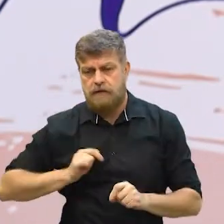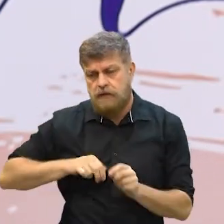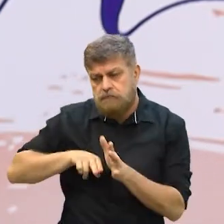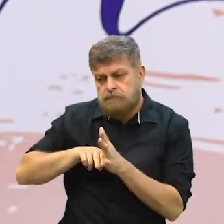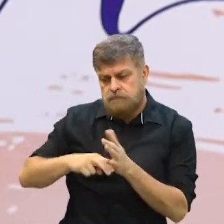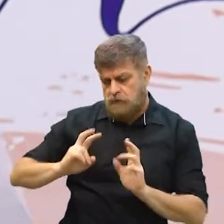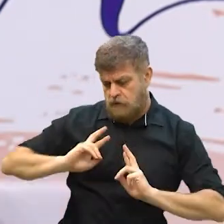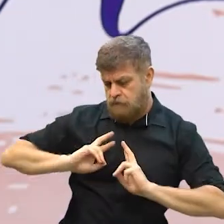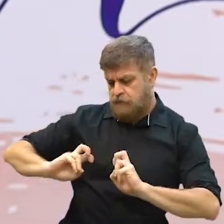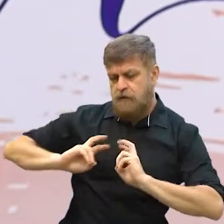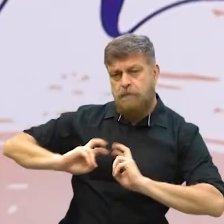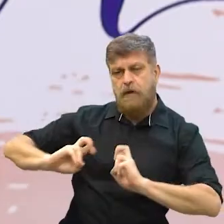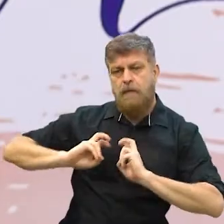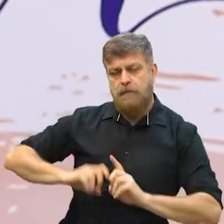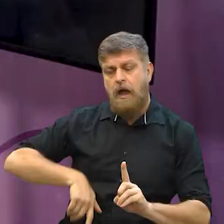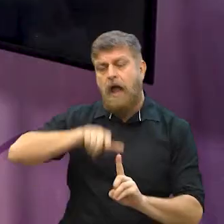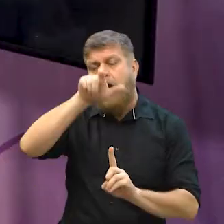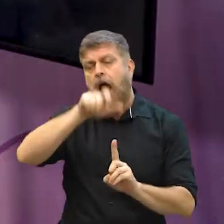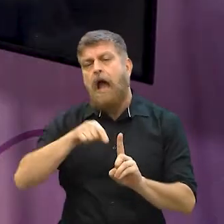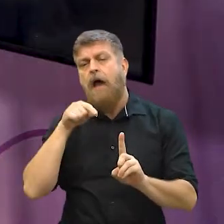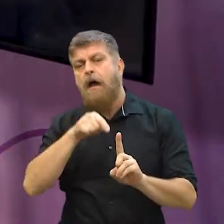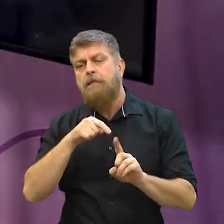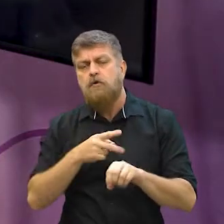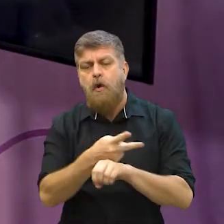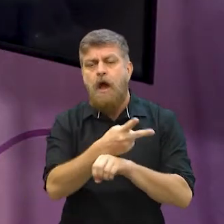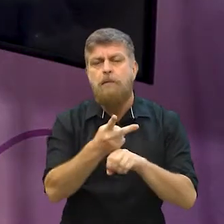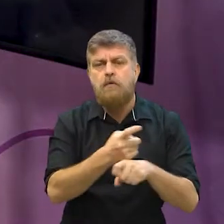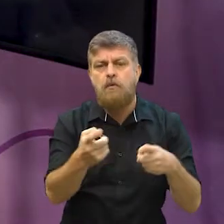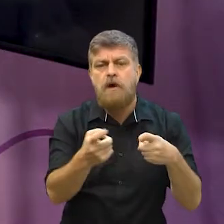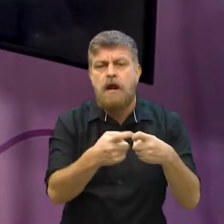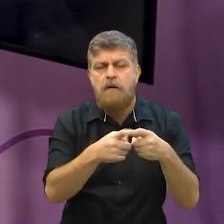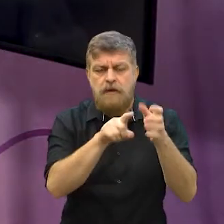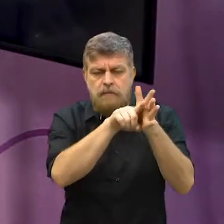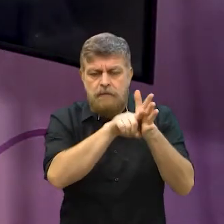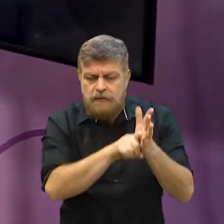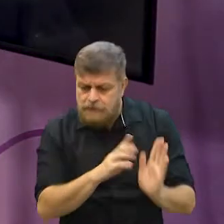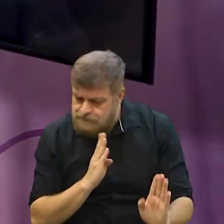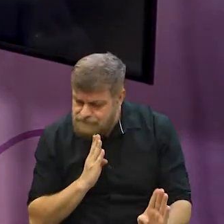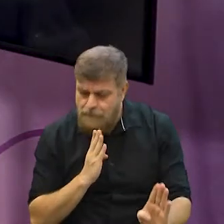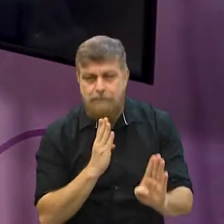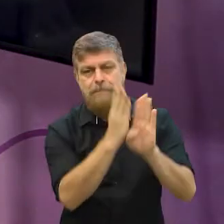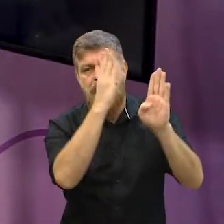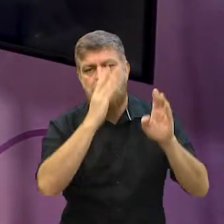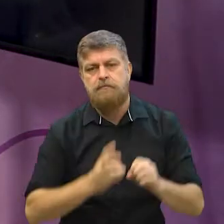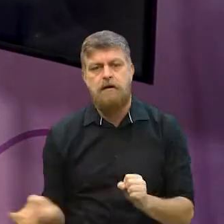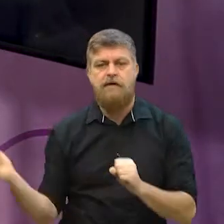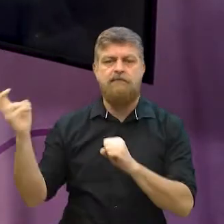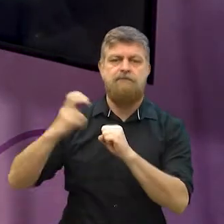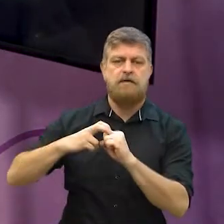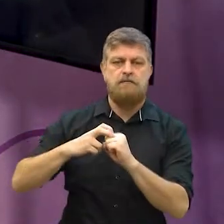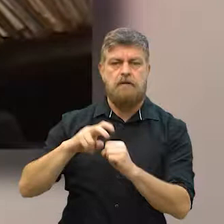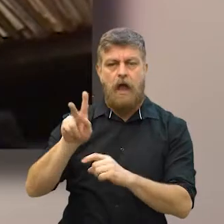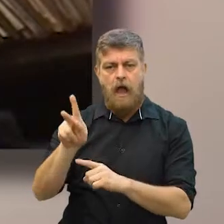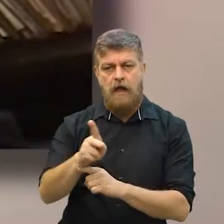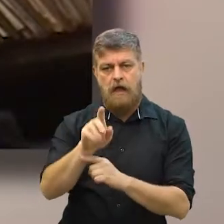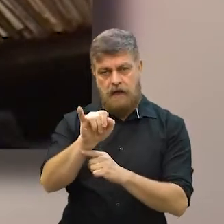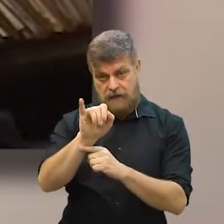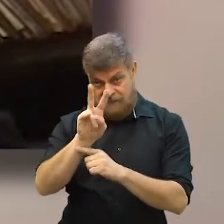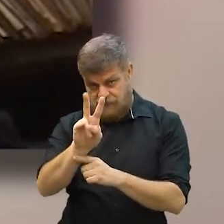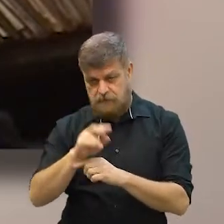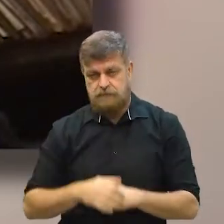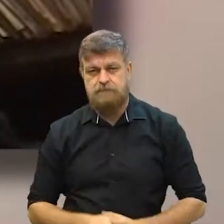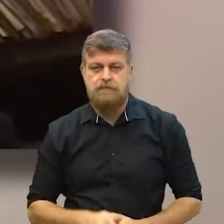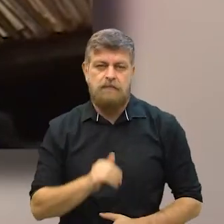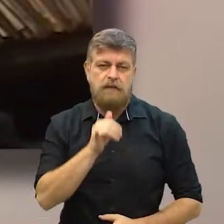Existem sintomas? O que acontece com a pessoa até ela procurar um médico, fazer o exame e descobrir que foi infectada? Você